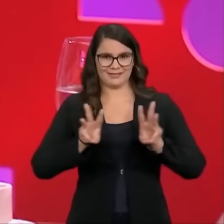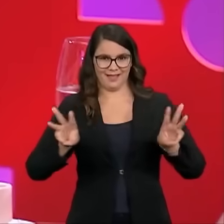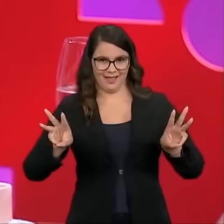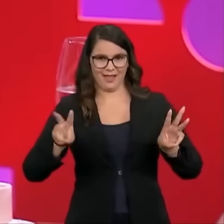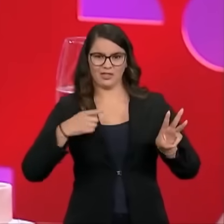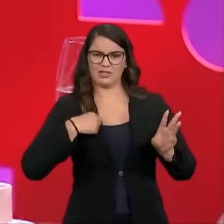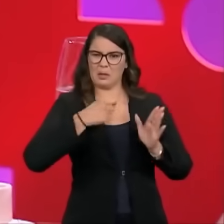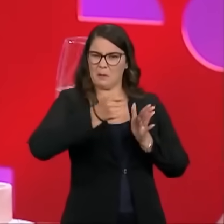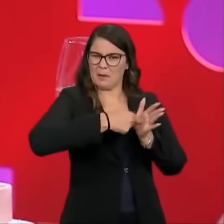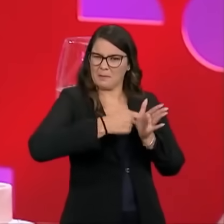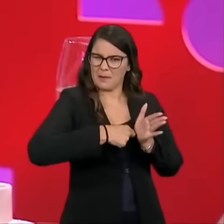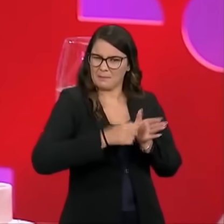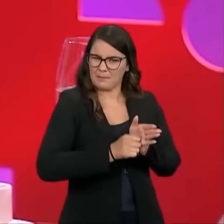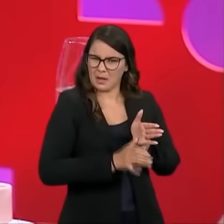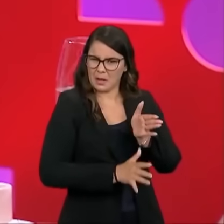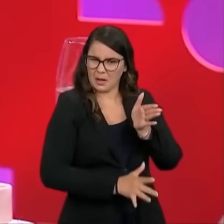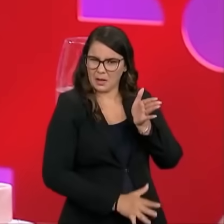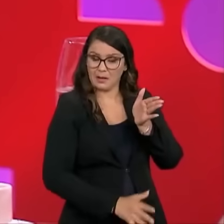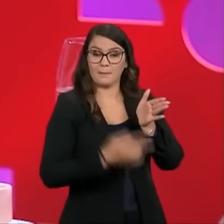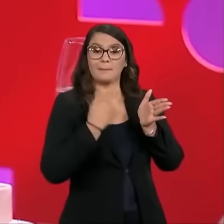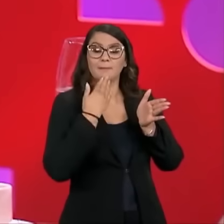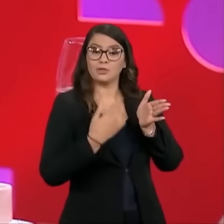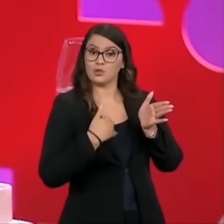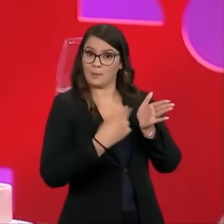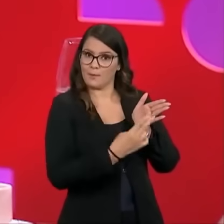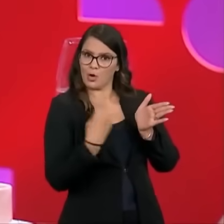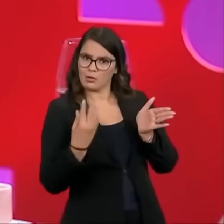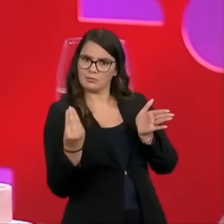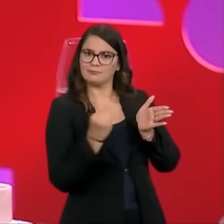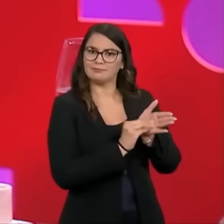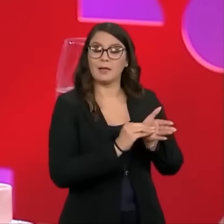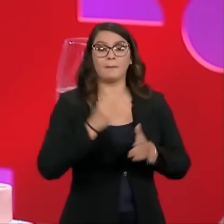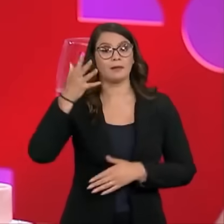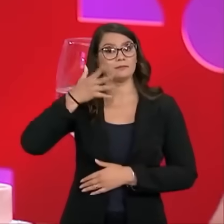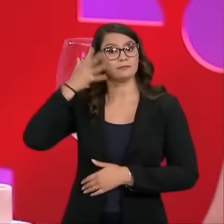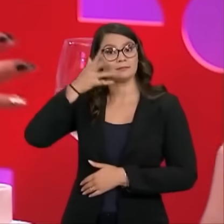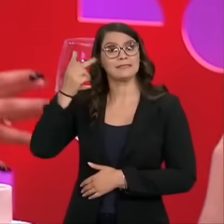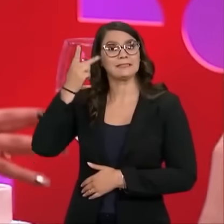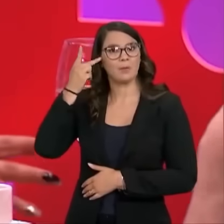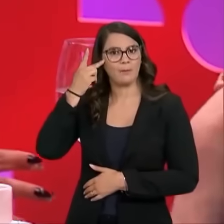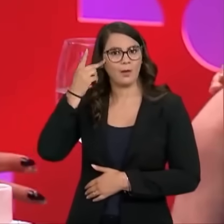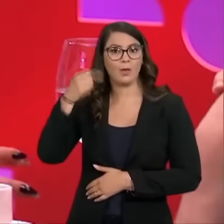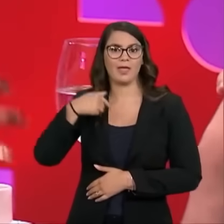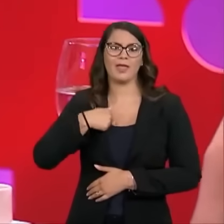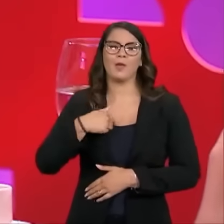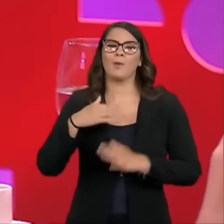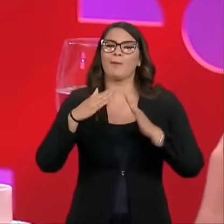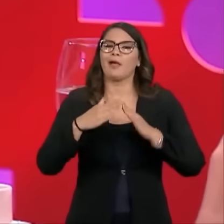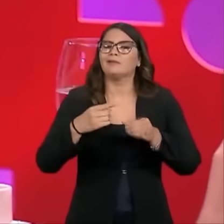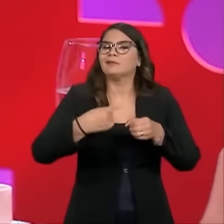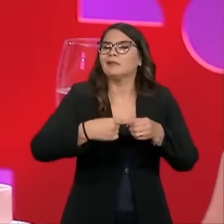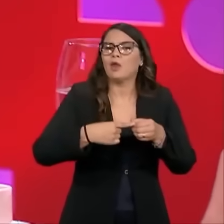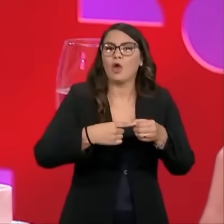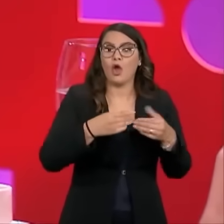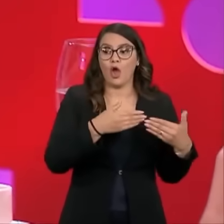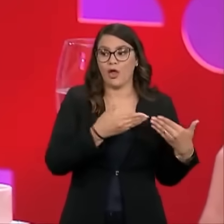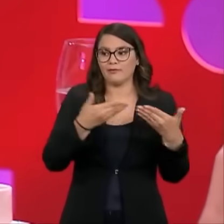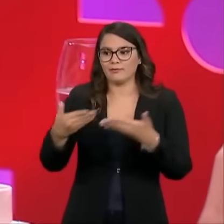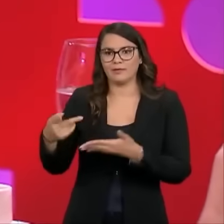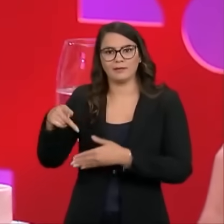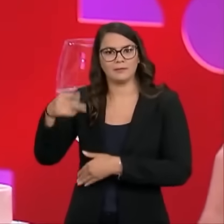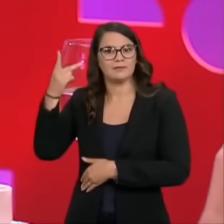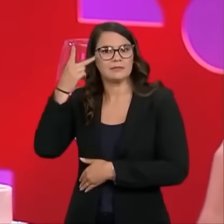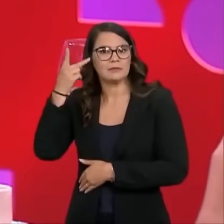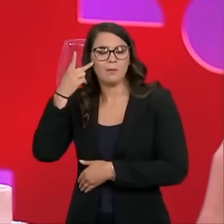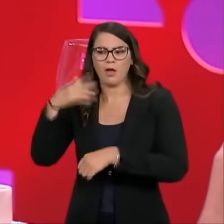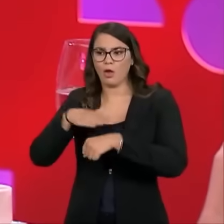abaixo assinado reivindicando o reconhecimento do meu nome para fazer uma fala em São Paulo Então você pensa eu era uma garota do interior que sou convidada para vir a São Paulo